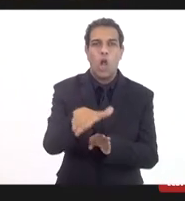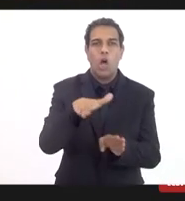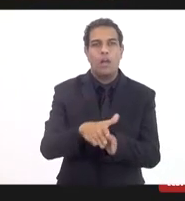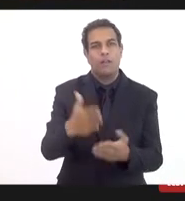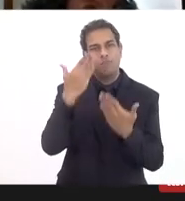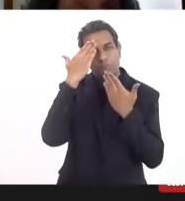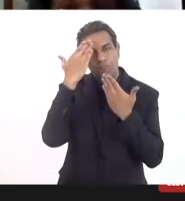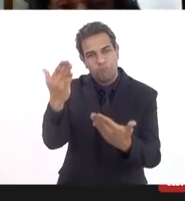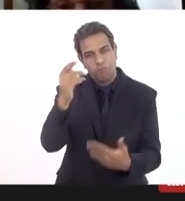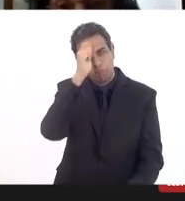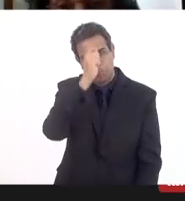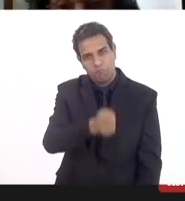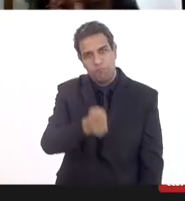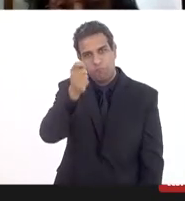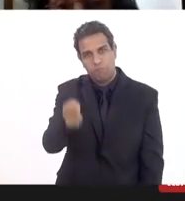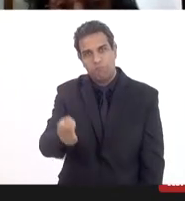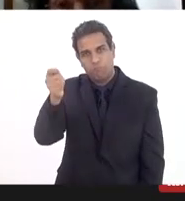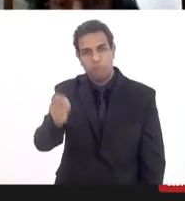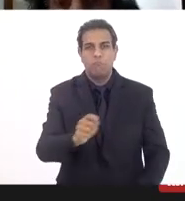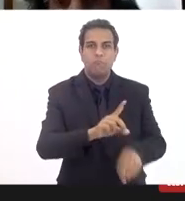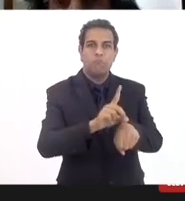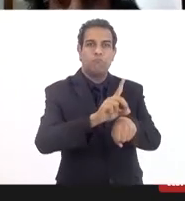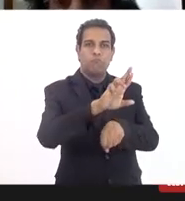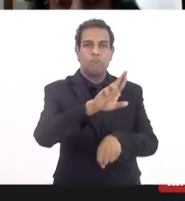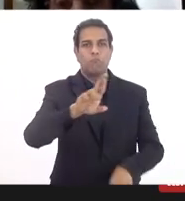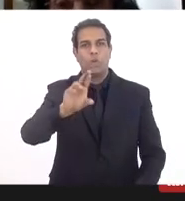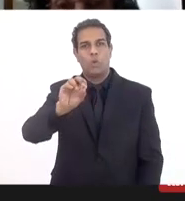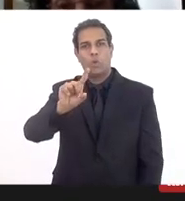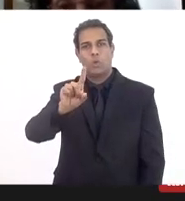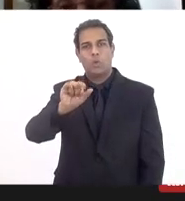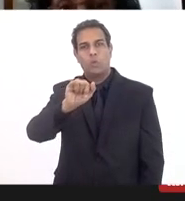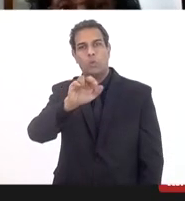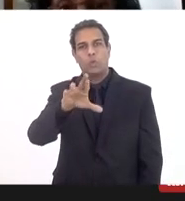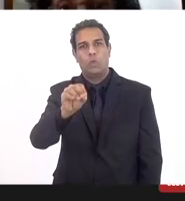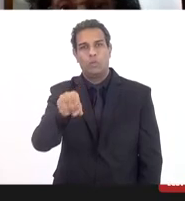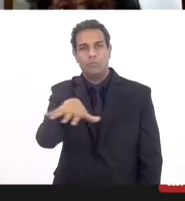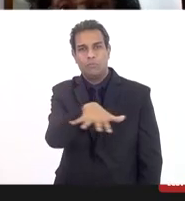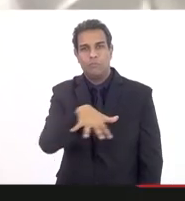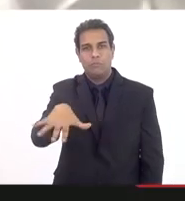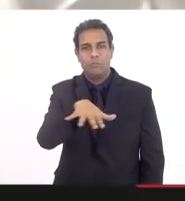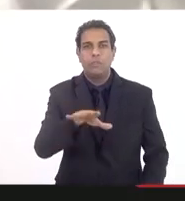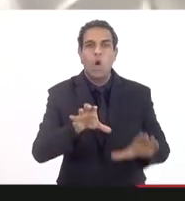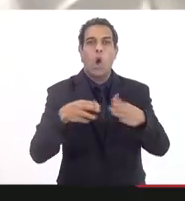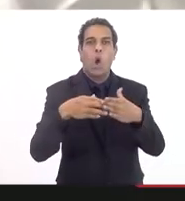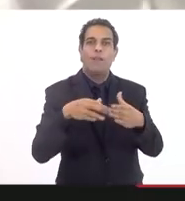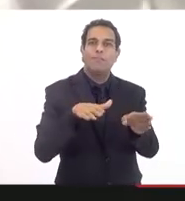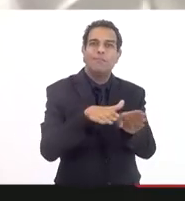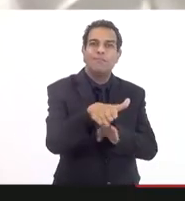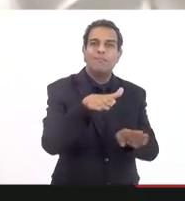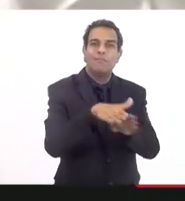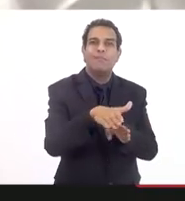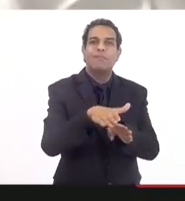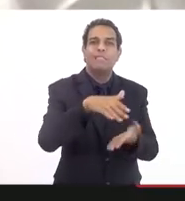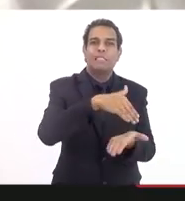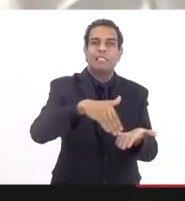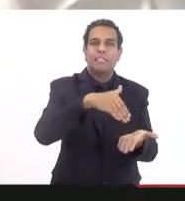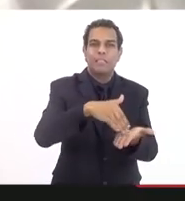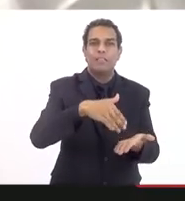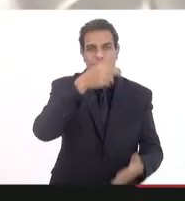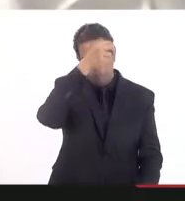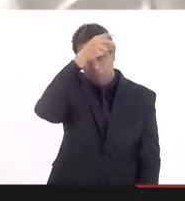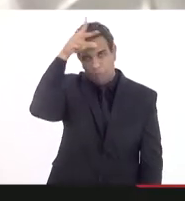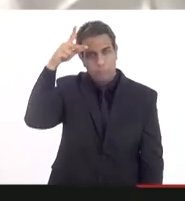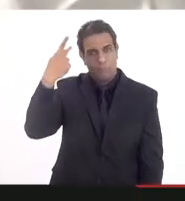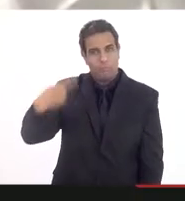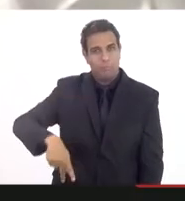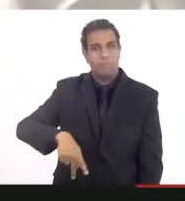também a presença do doutor Rodrigo Oliveira, do Conselho de Secretários, Secretários Municipais de Saúde